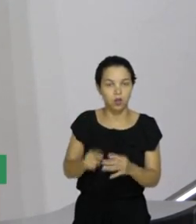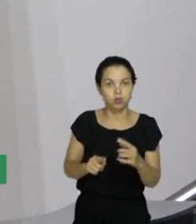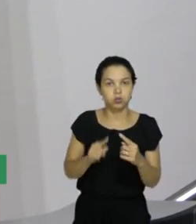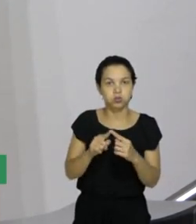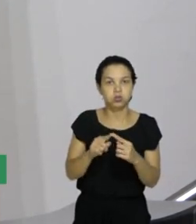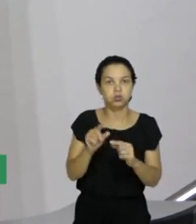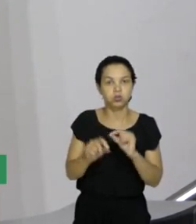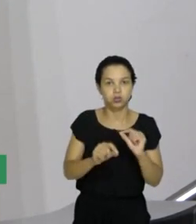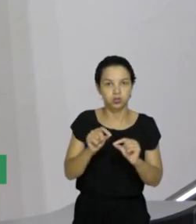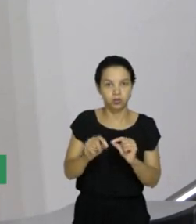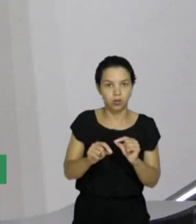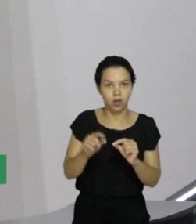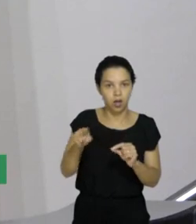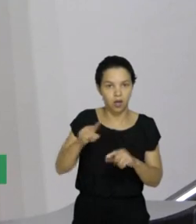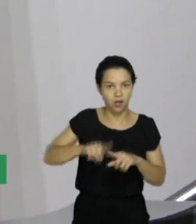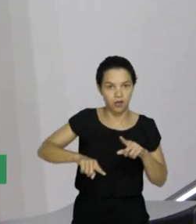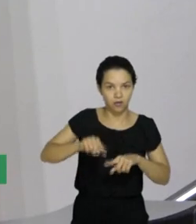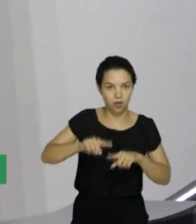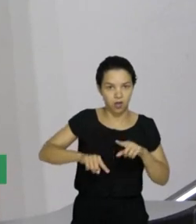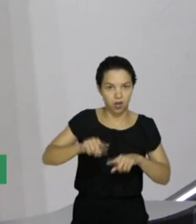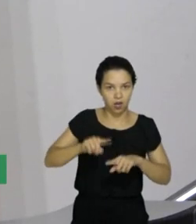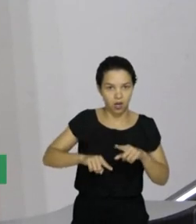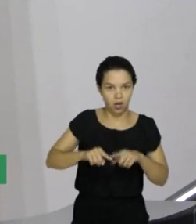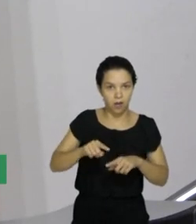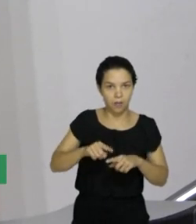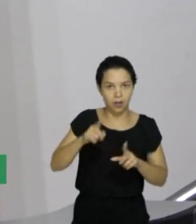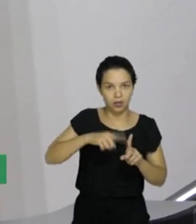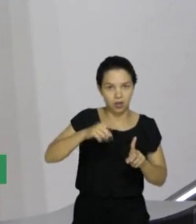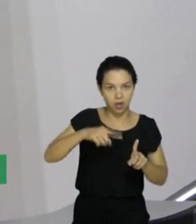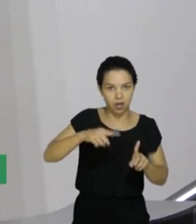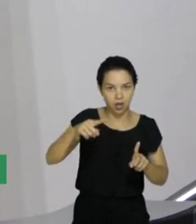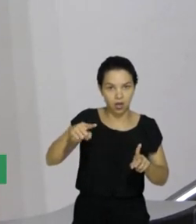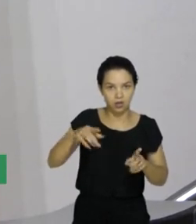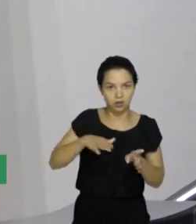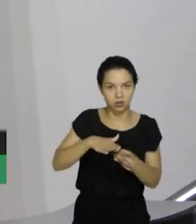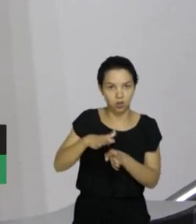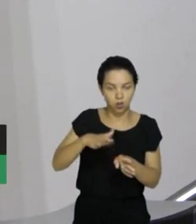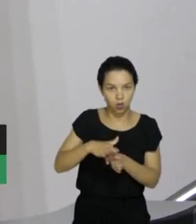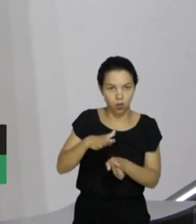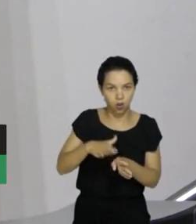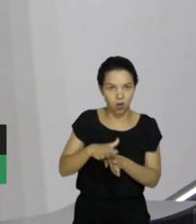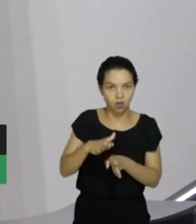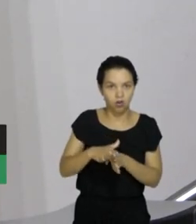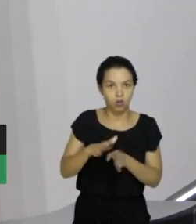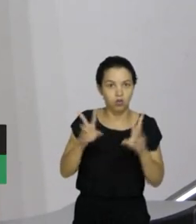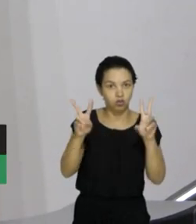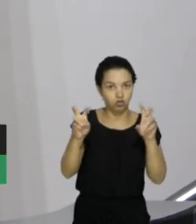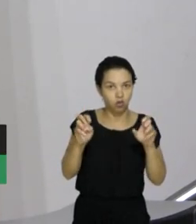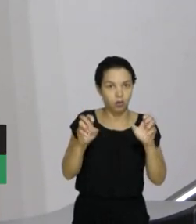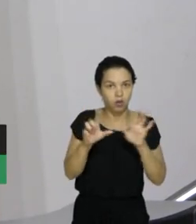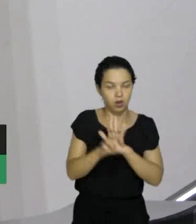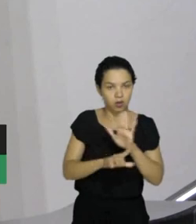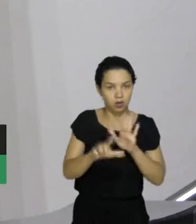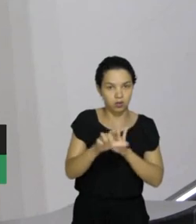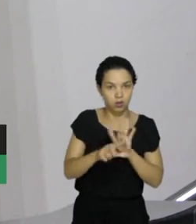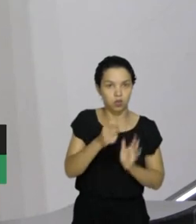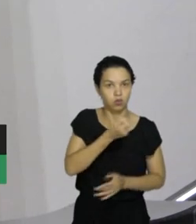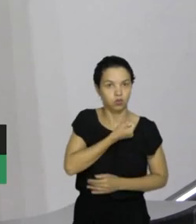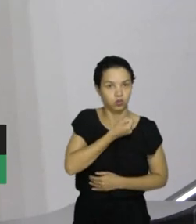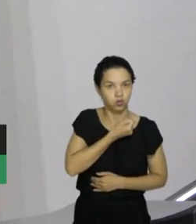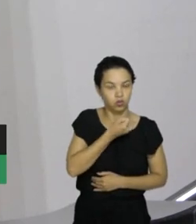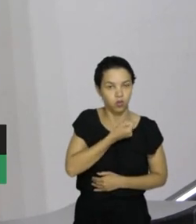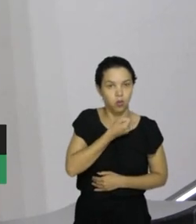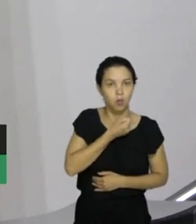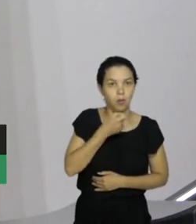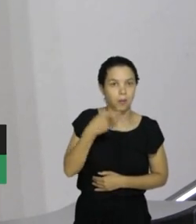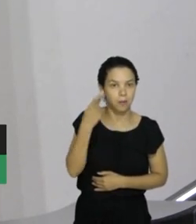que esta ferramenta esse banco de dados essas orientações sobre a legislação sobre os números sobre as